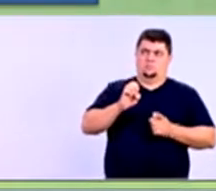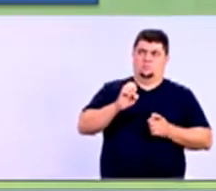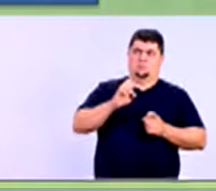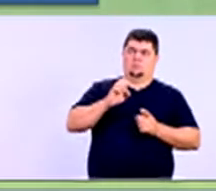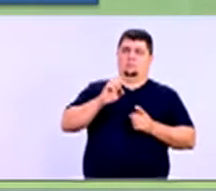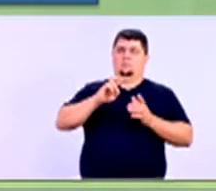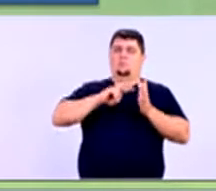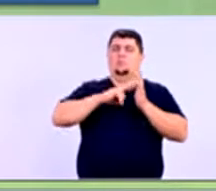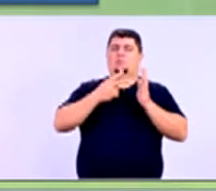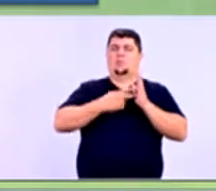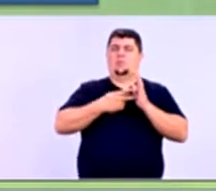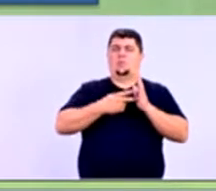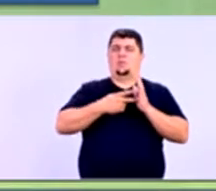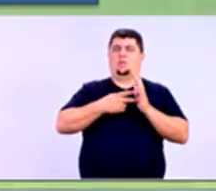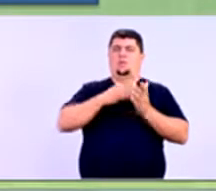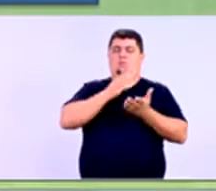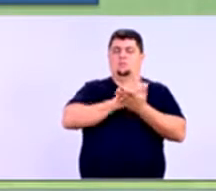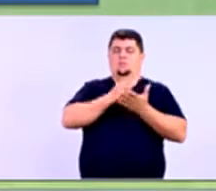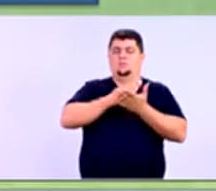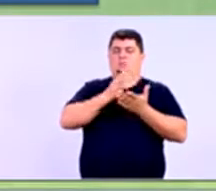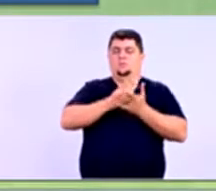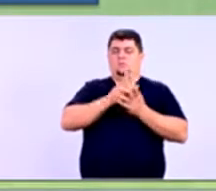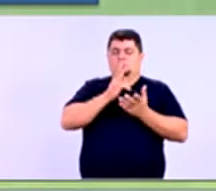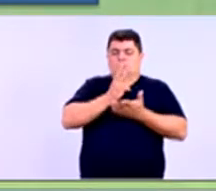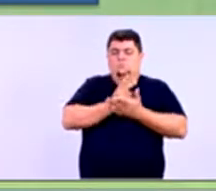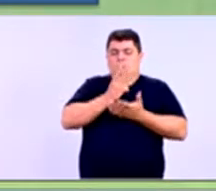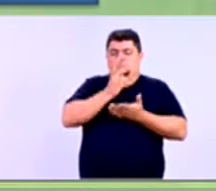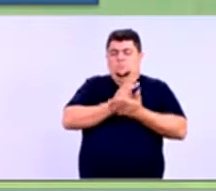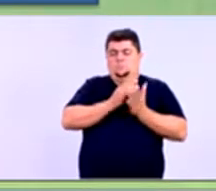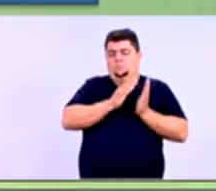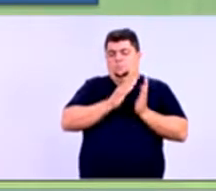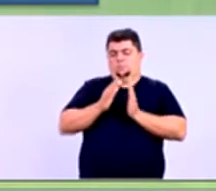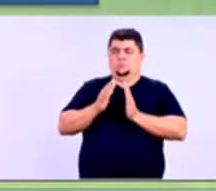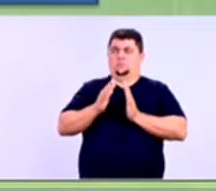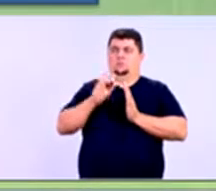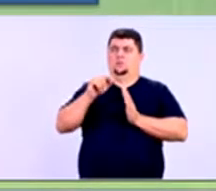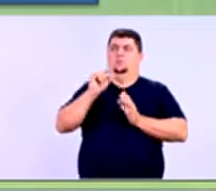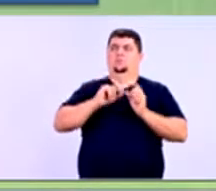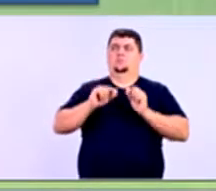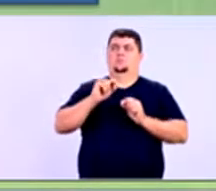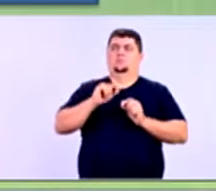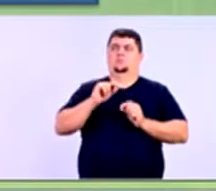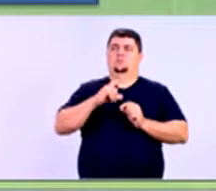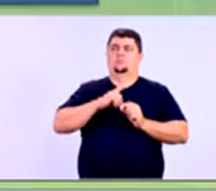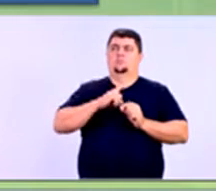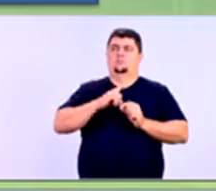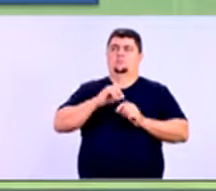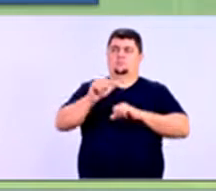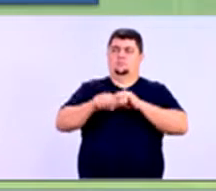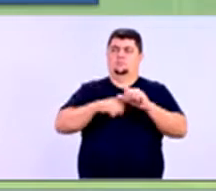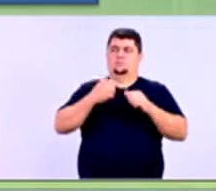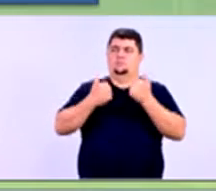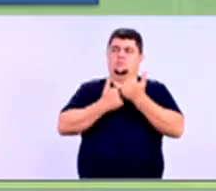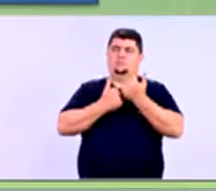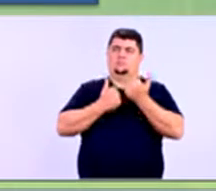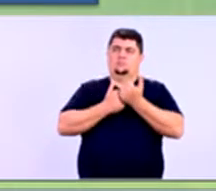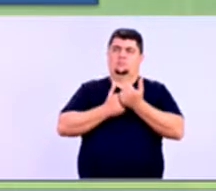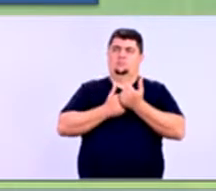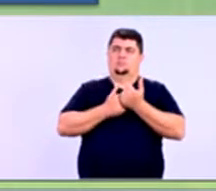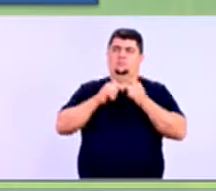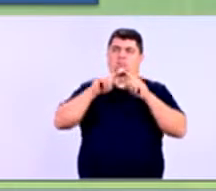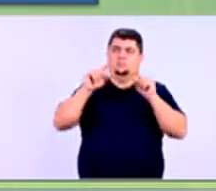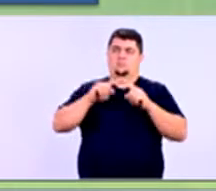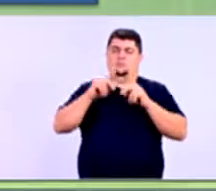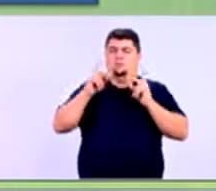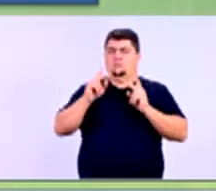traduzindo, seria em parcelas constantes. E aí, substituindo, a expressão é bem